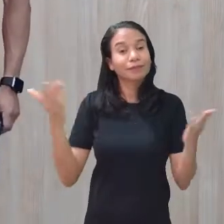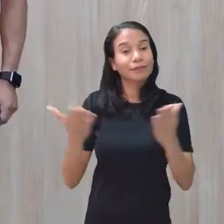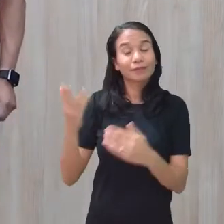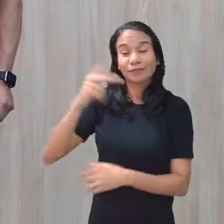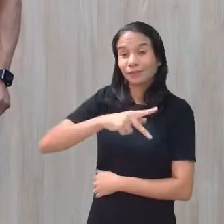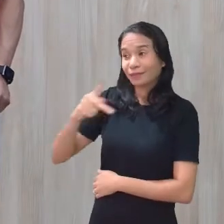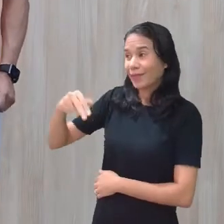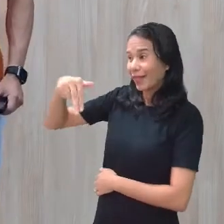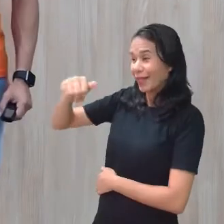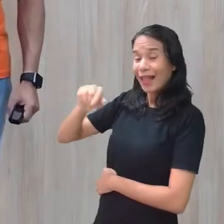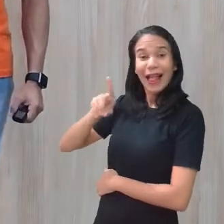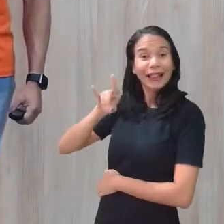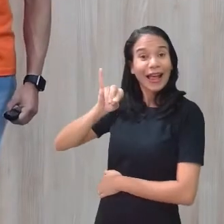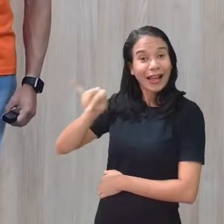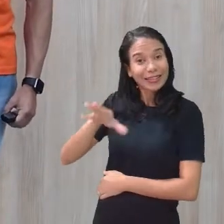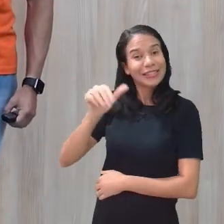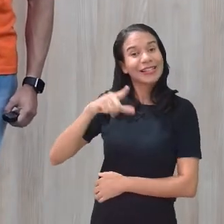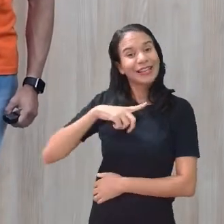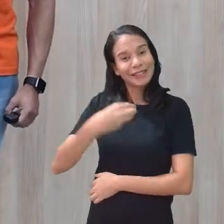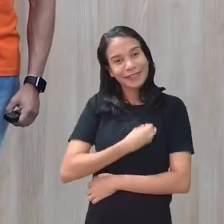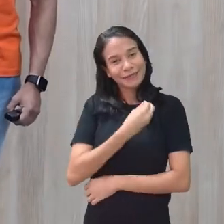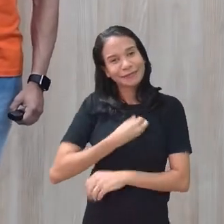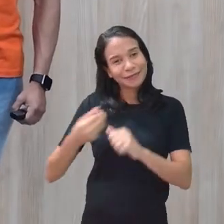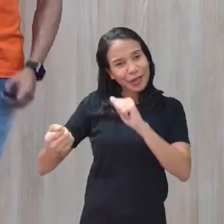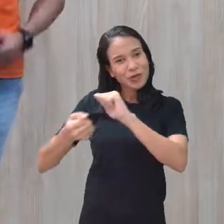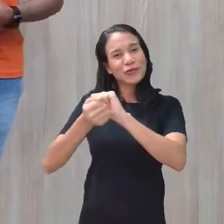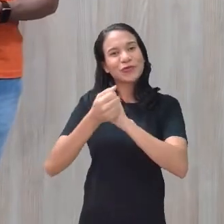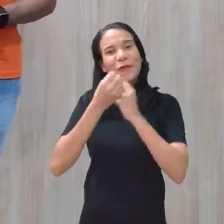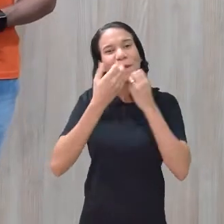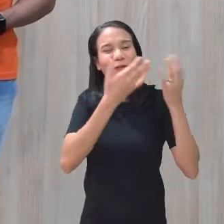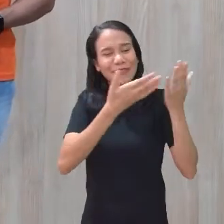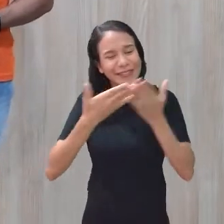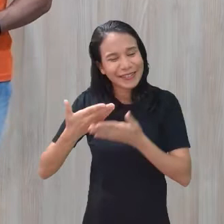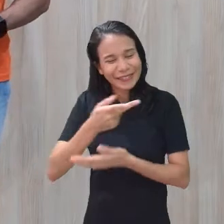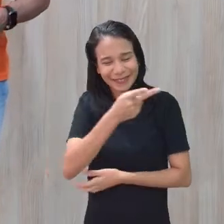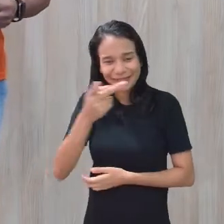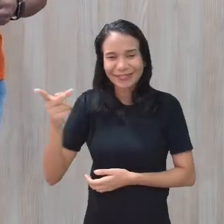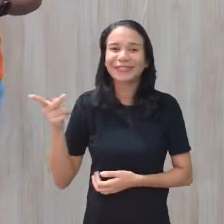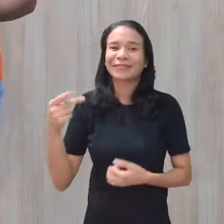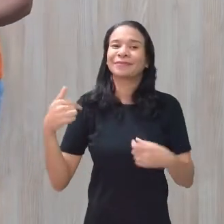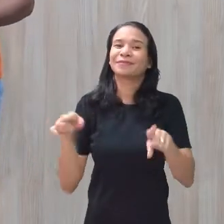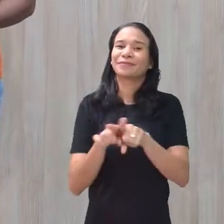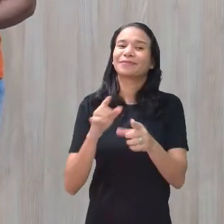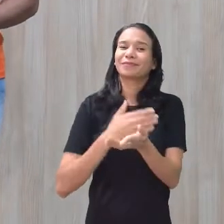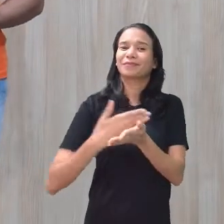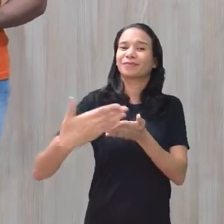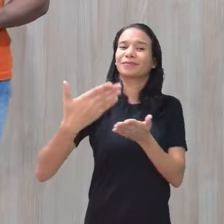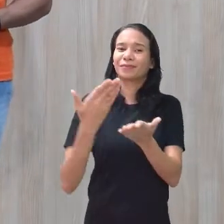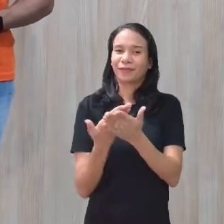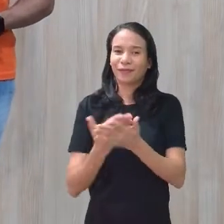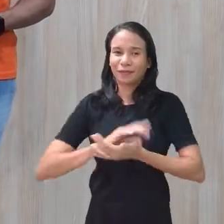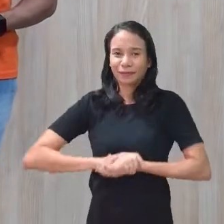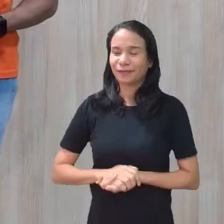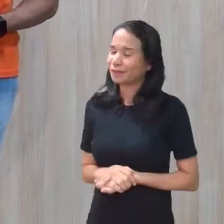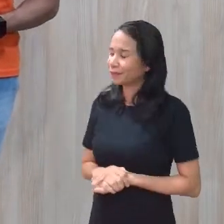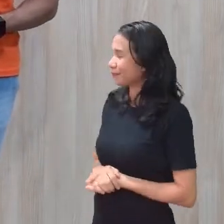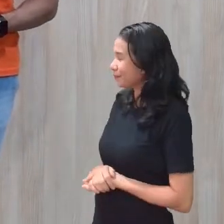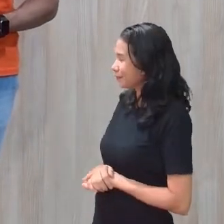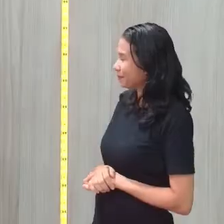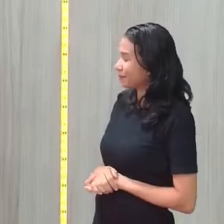para a professora Nádia, que está me acompanhando aqui hoje, para elas dar as boas-vindas aí para vocês e a gente iniciar a nossa aula de hoje.